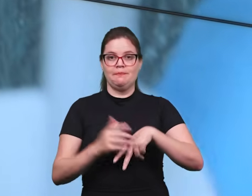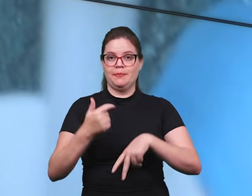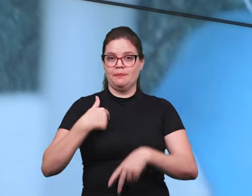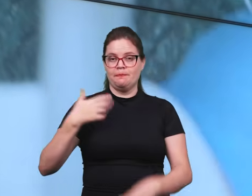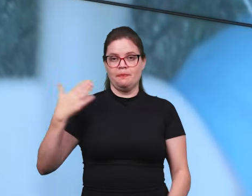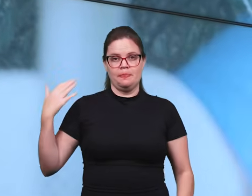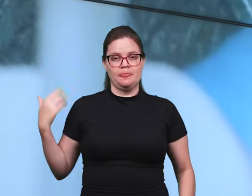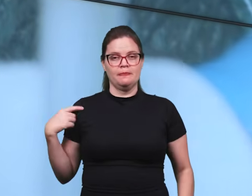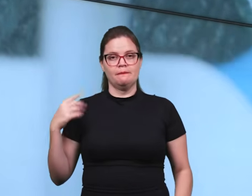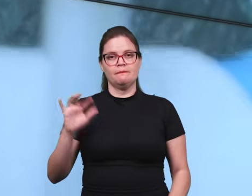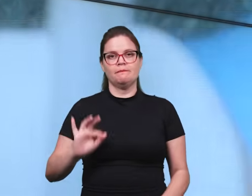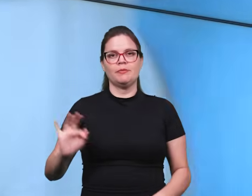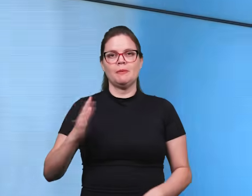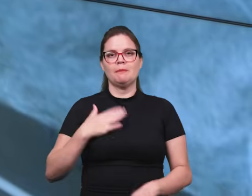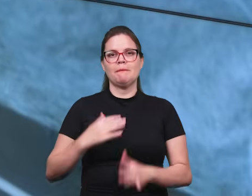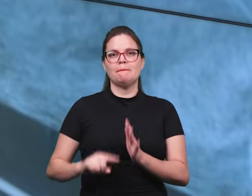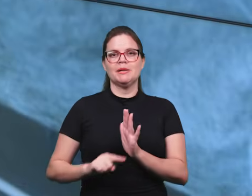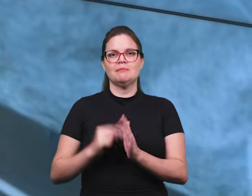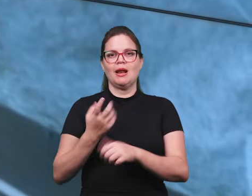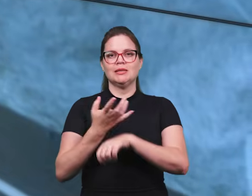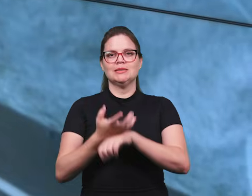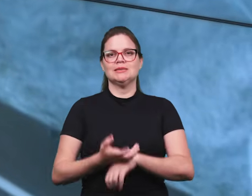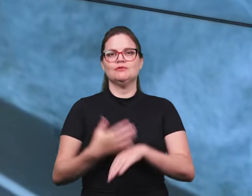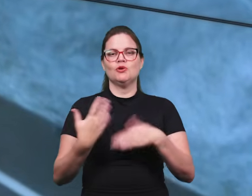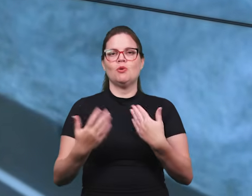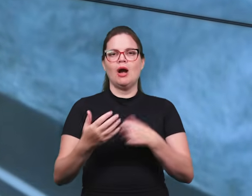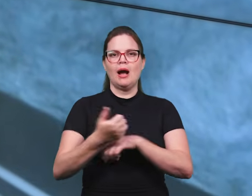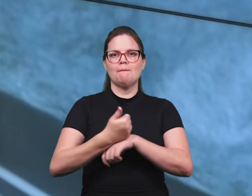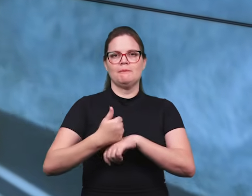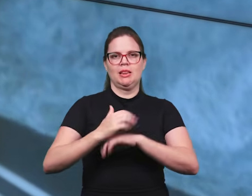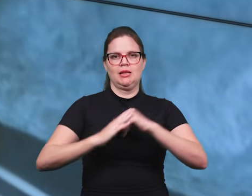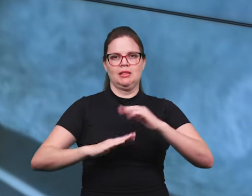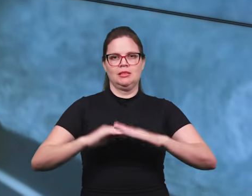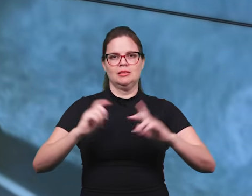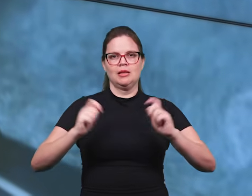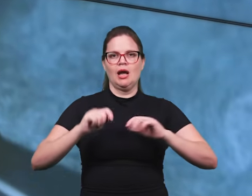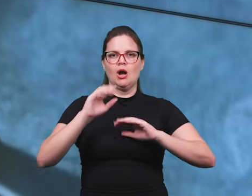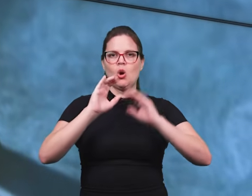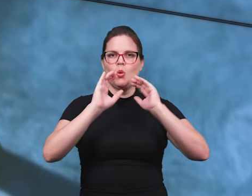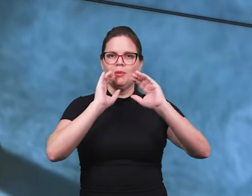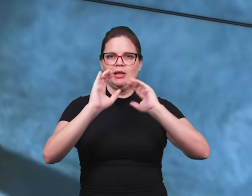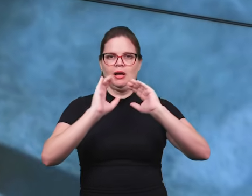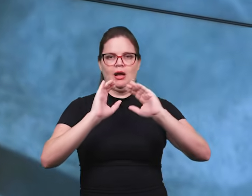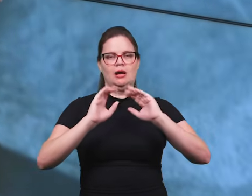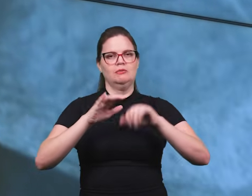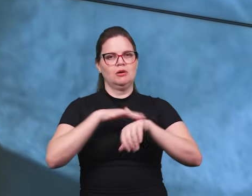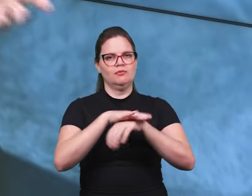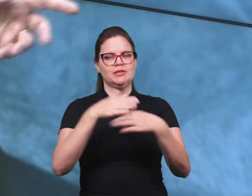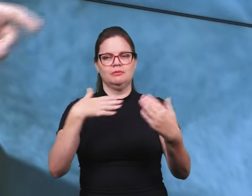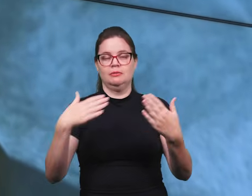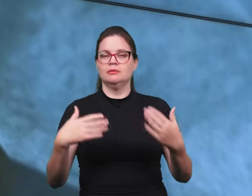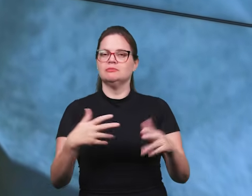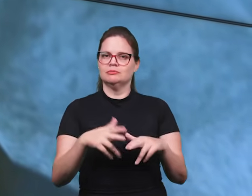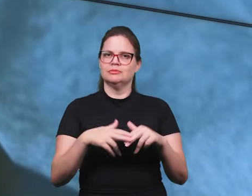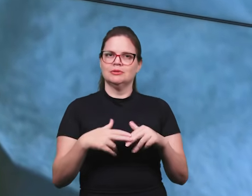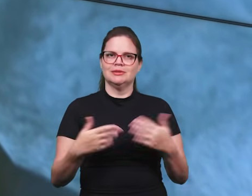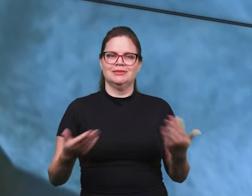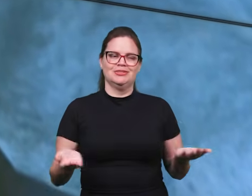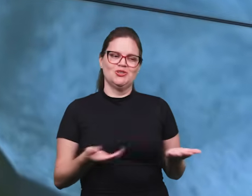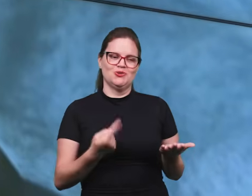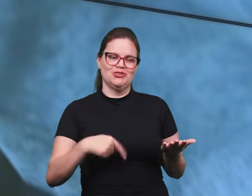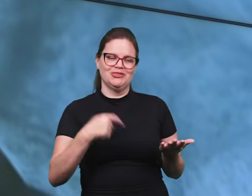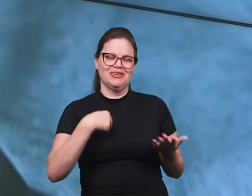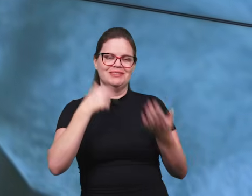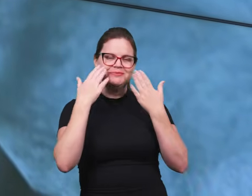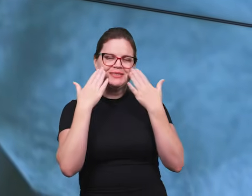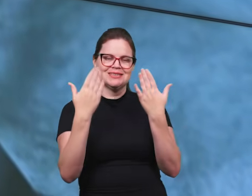eu fiz faculdade, a minha primeira matéria foi habilidade de comunicação, né? Talvez seja por essa matéria que a gente consegue